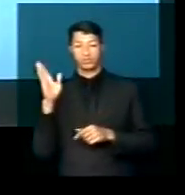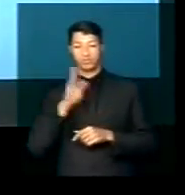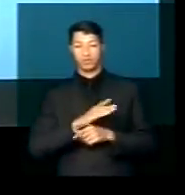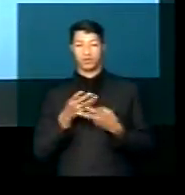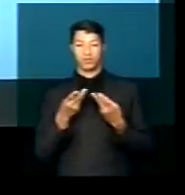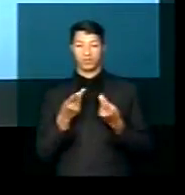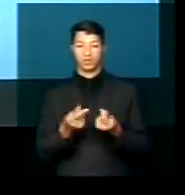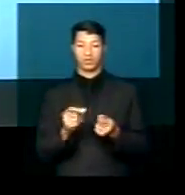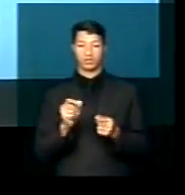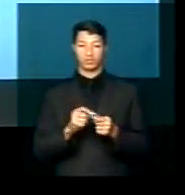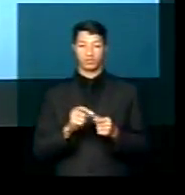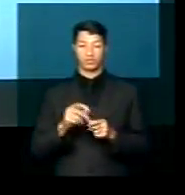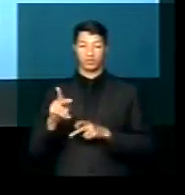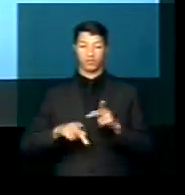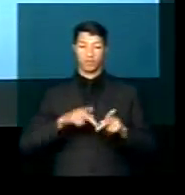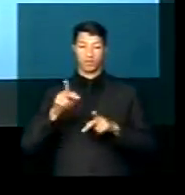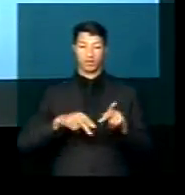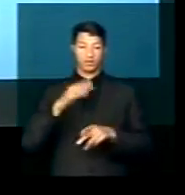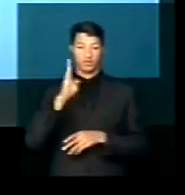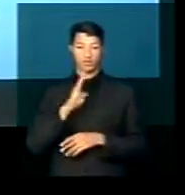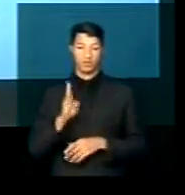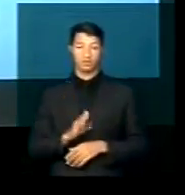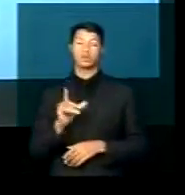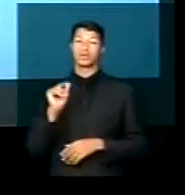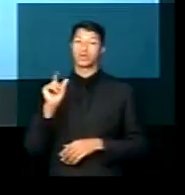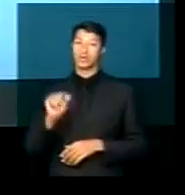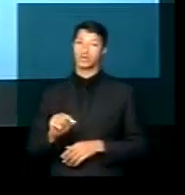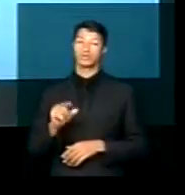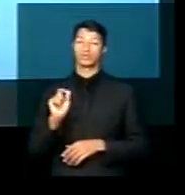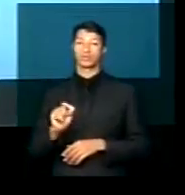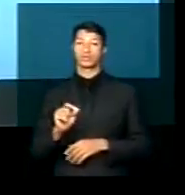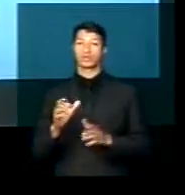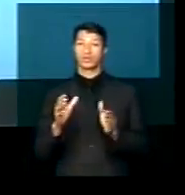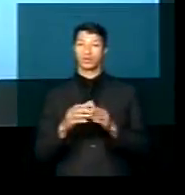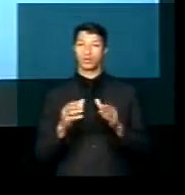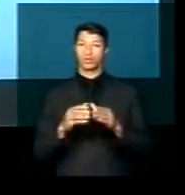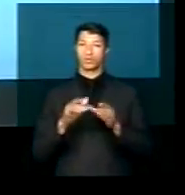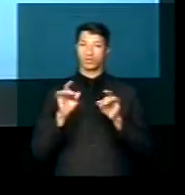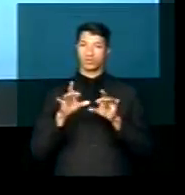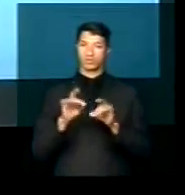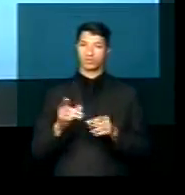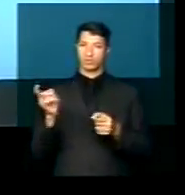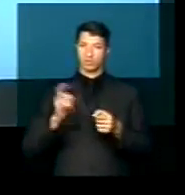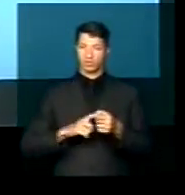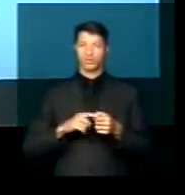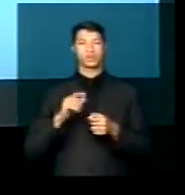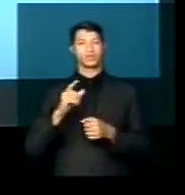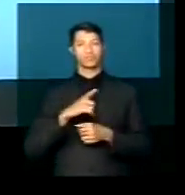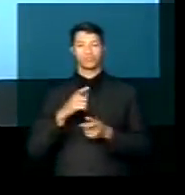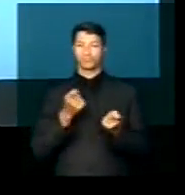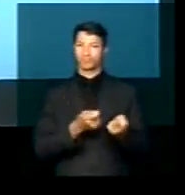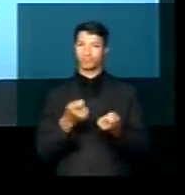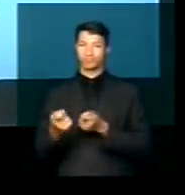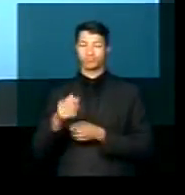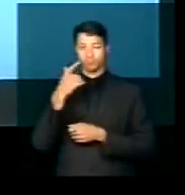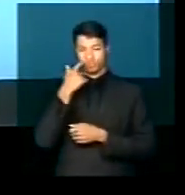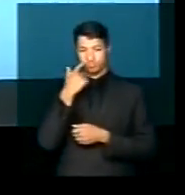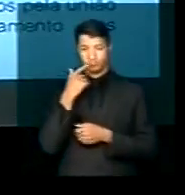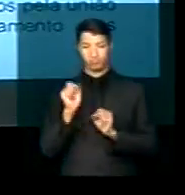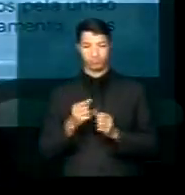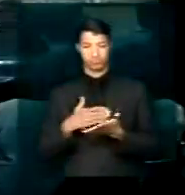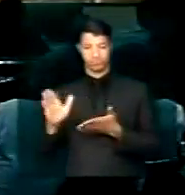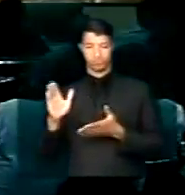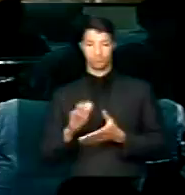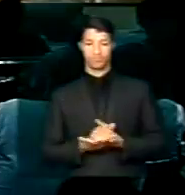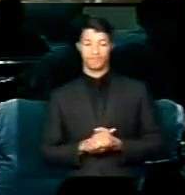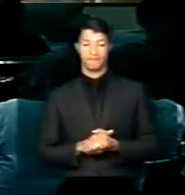qualidade prestado à população brasileira. E é isso que a Comissão Especial de Pacto Federativo tenta rever. Pode passar.